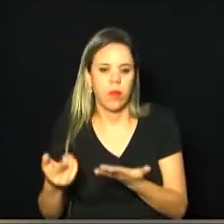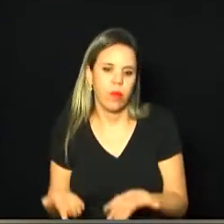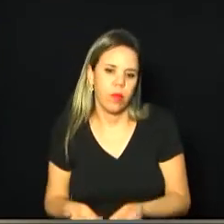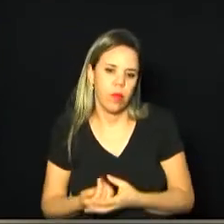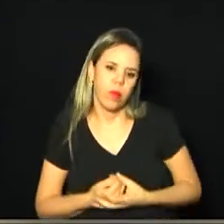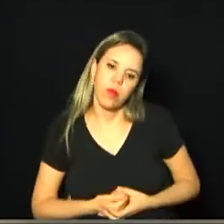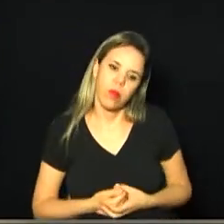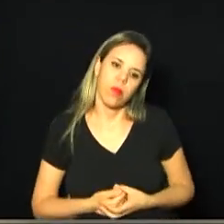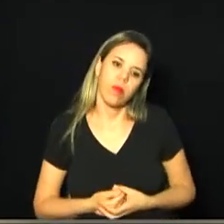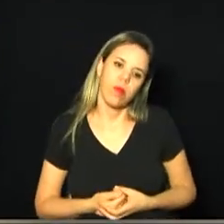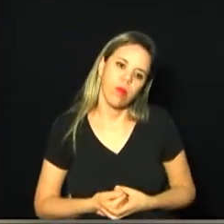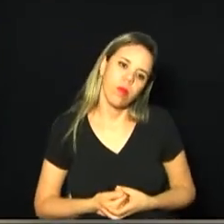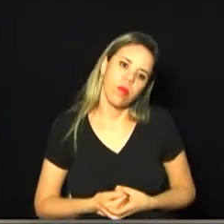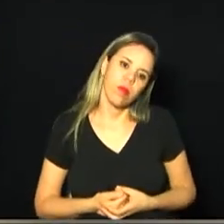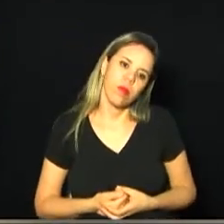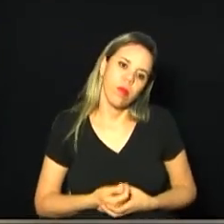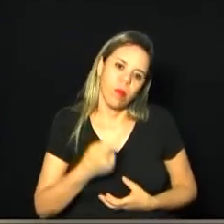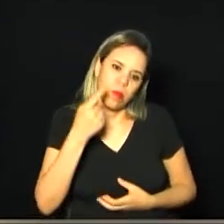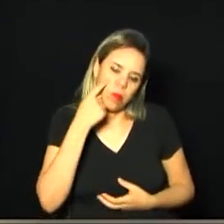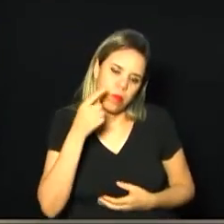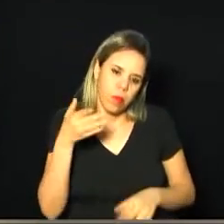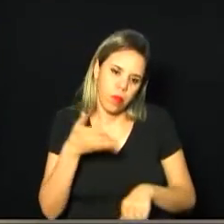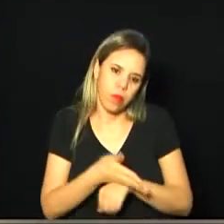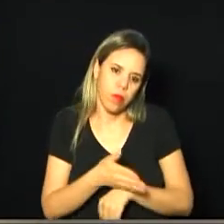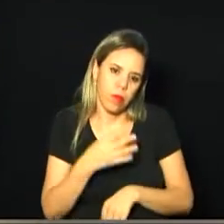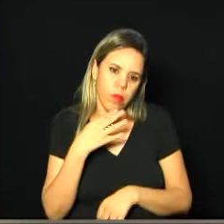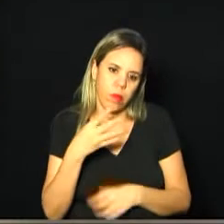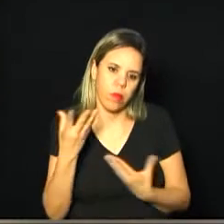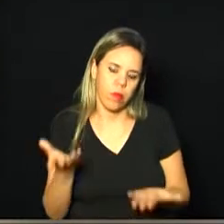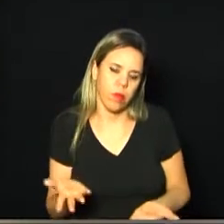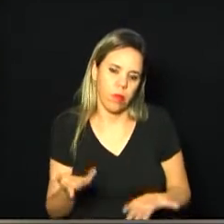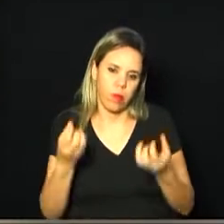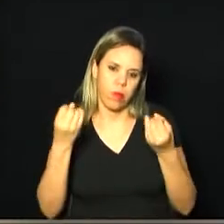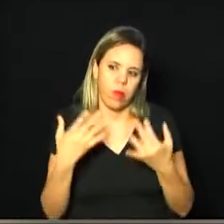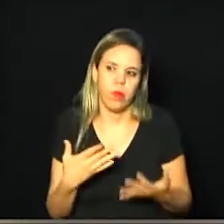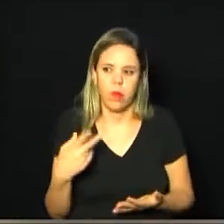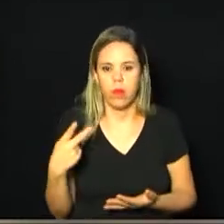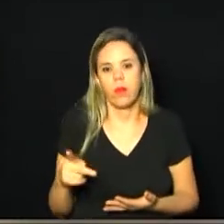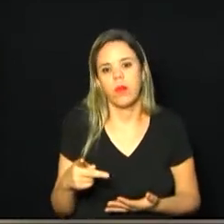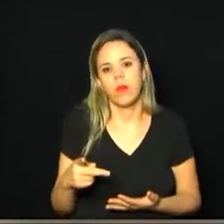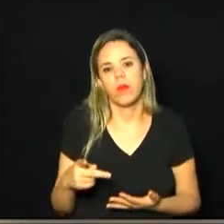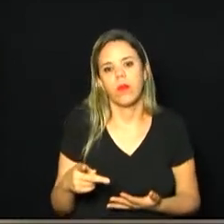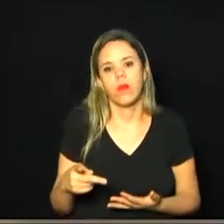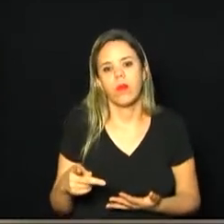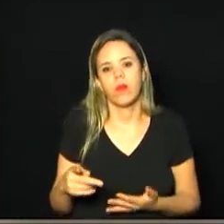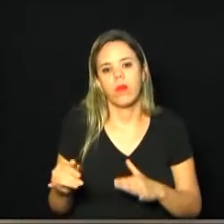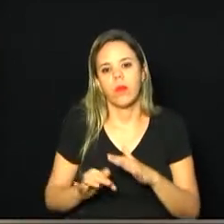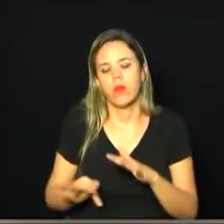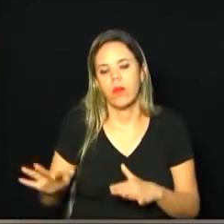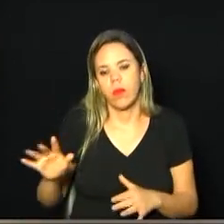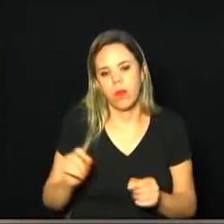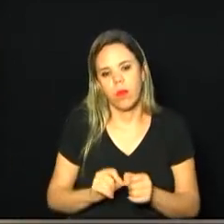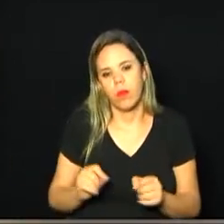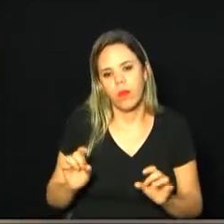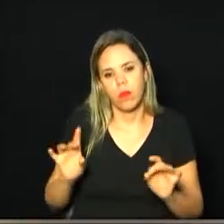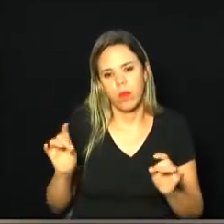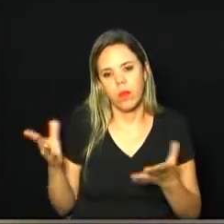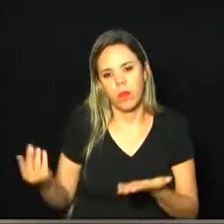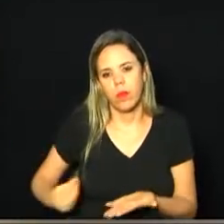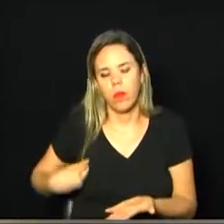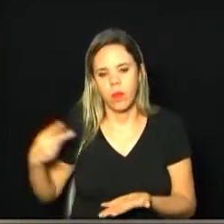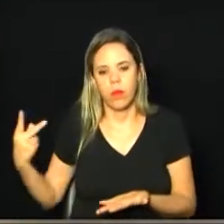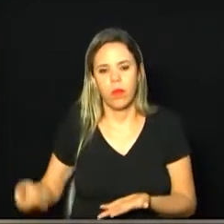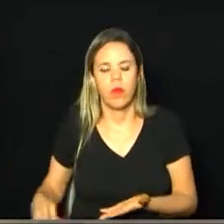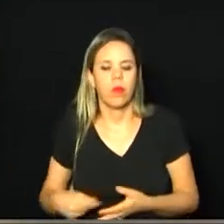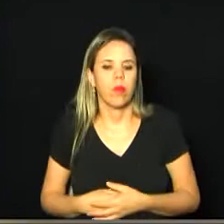trouxesse aqui para nós para que a gente pudesse ter acesso ao conhecimento desse depoimento dele o quanto tudo Federal fez diferença na vida